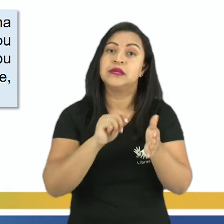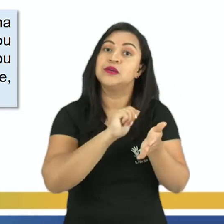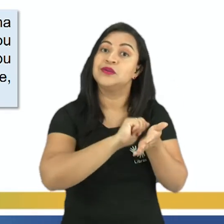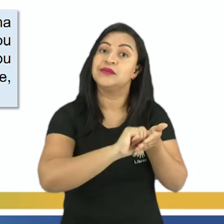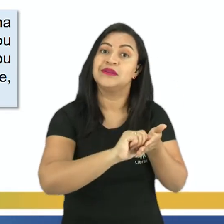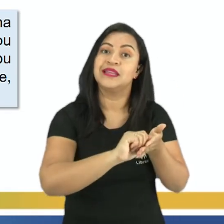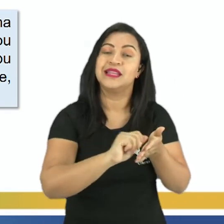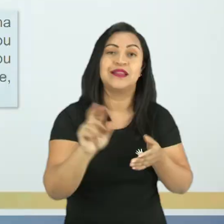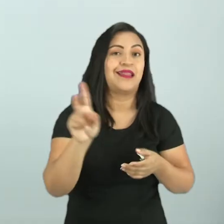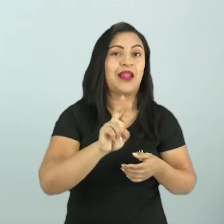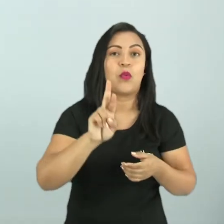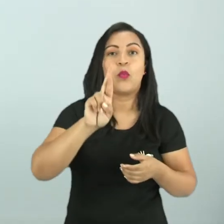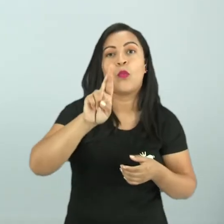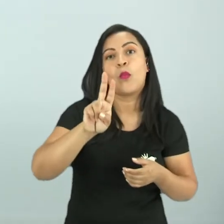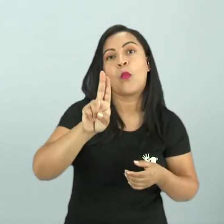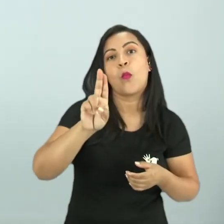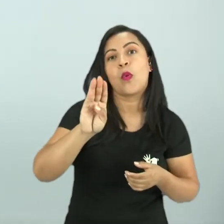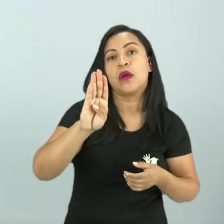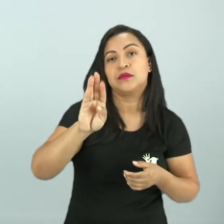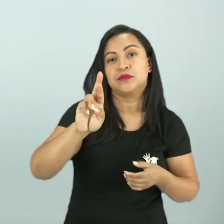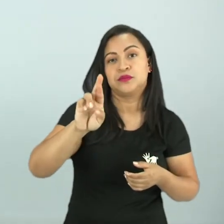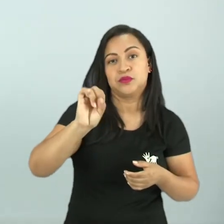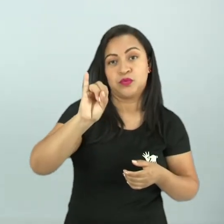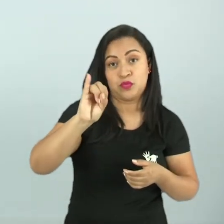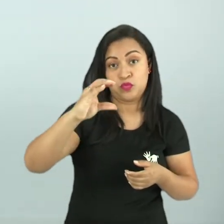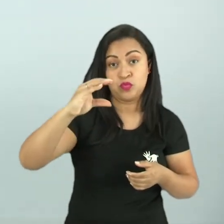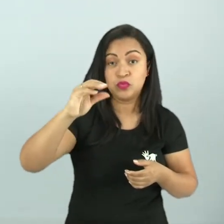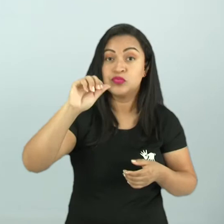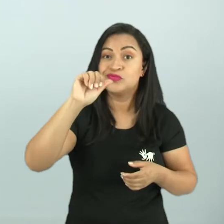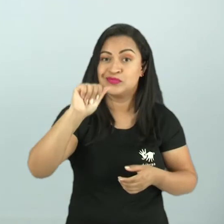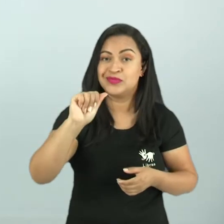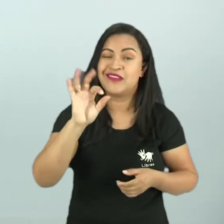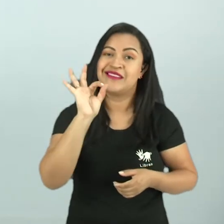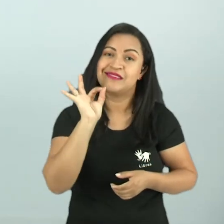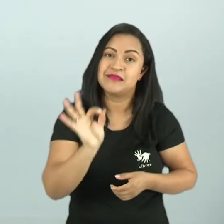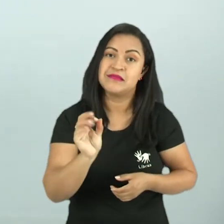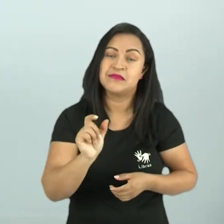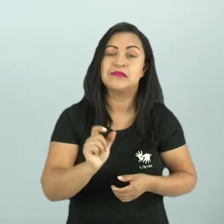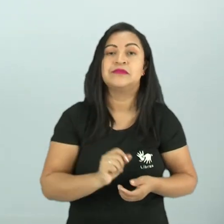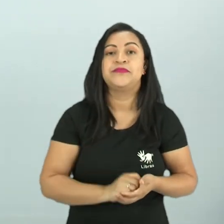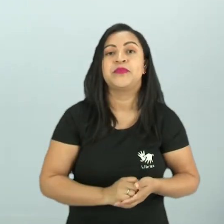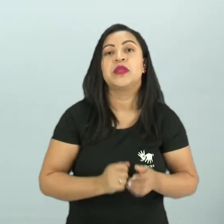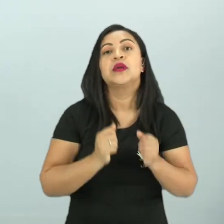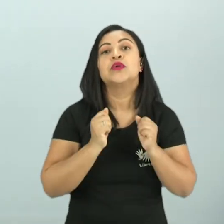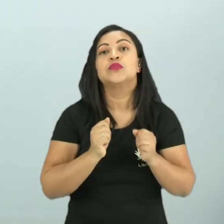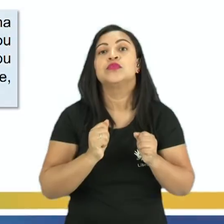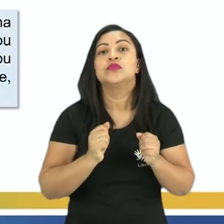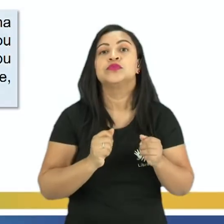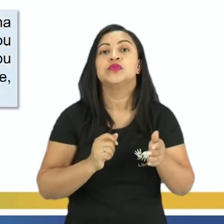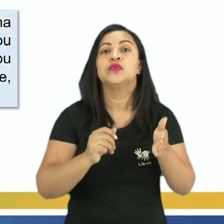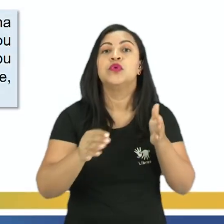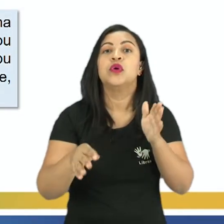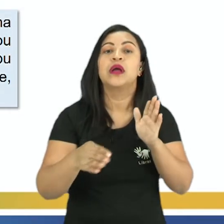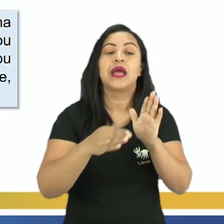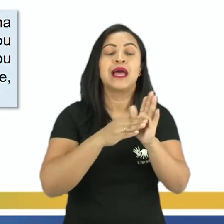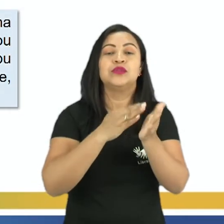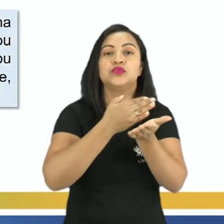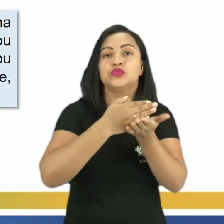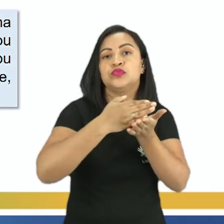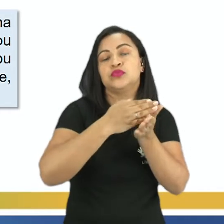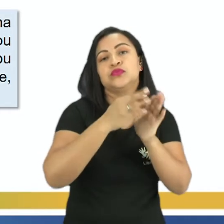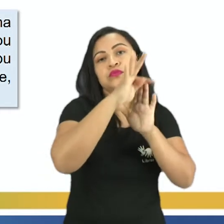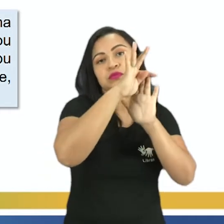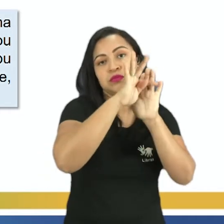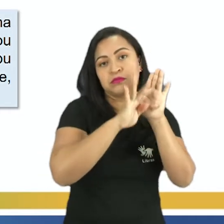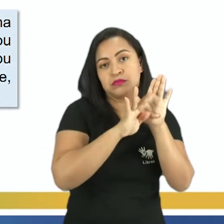não é rúbrica, porque não é uma proparoxítona, é rubrica, podem ser colocadas no início do texto. Essas são